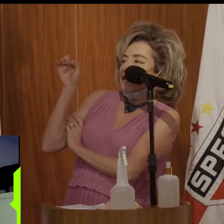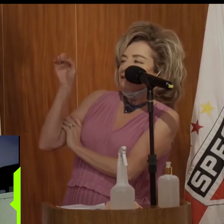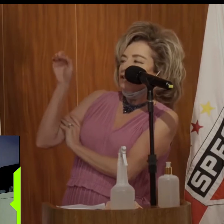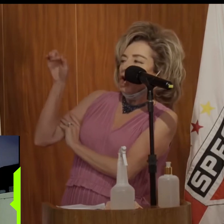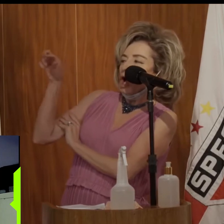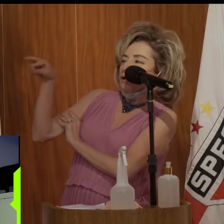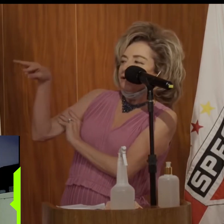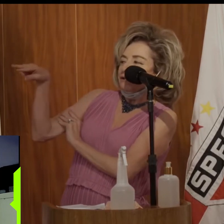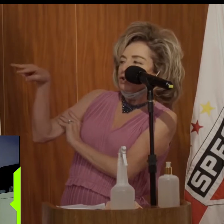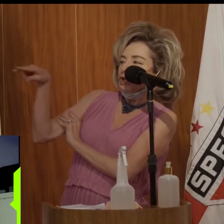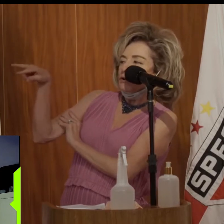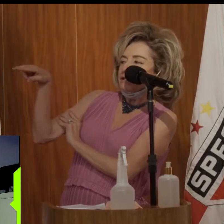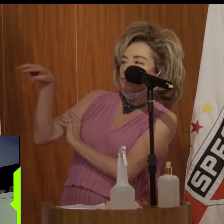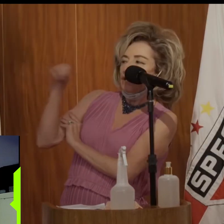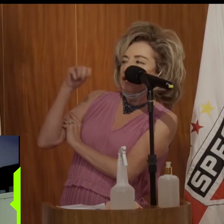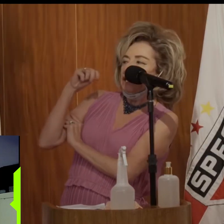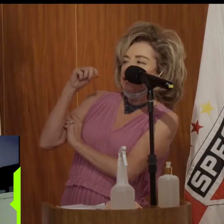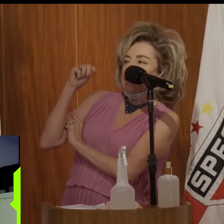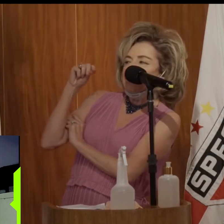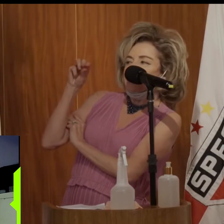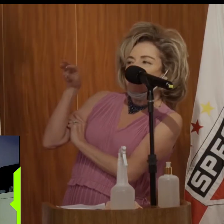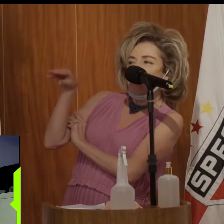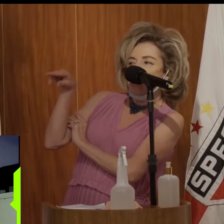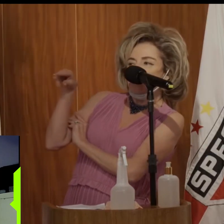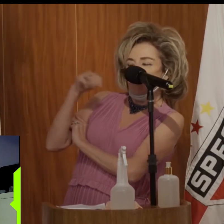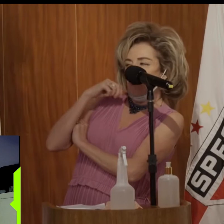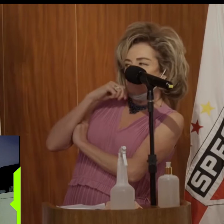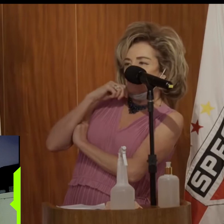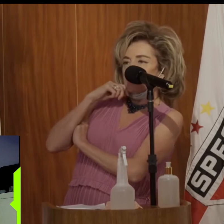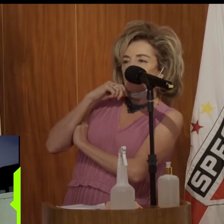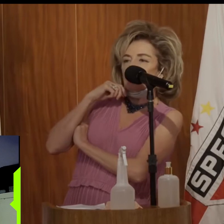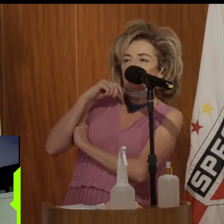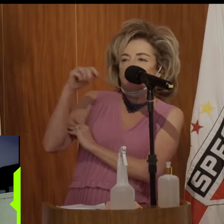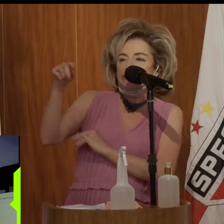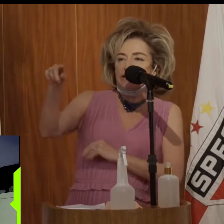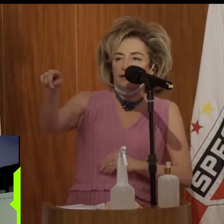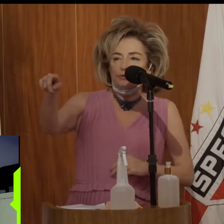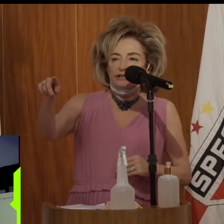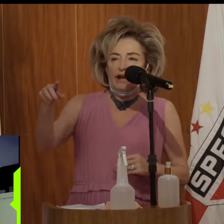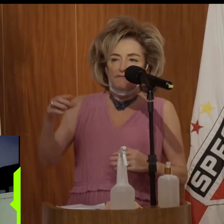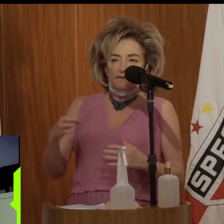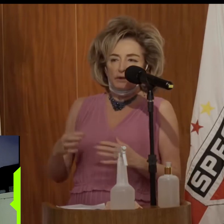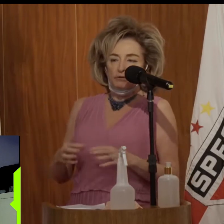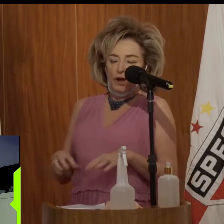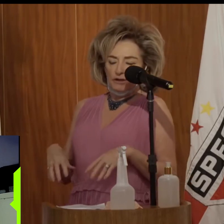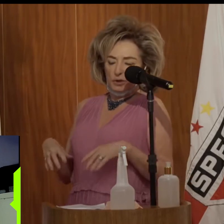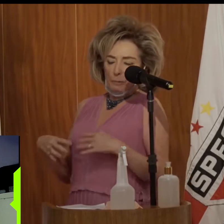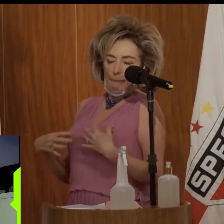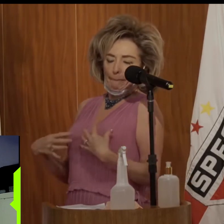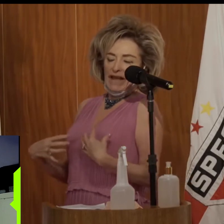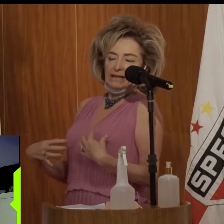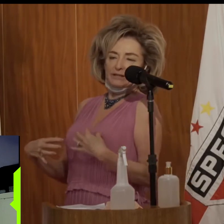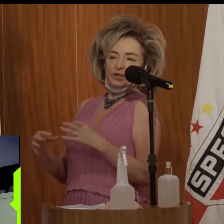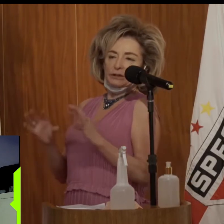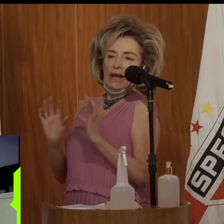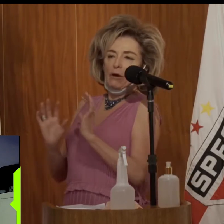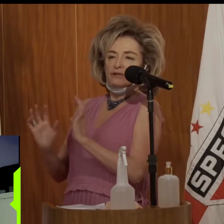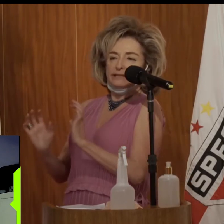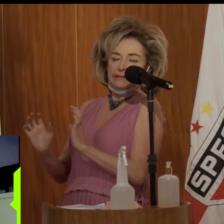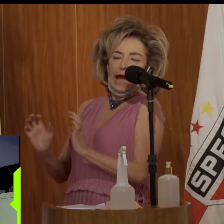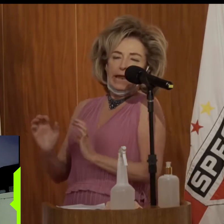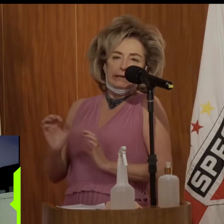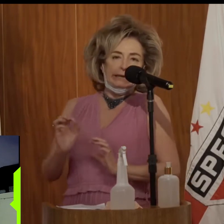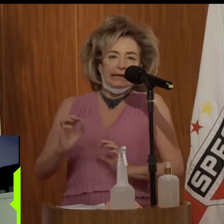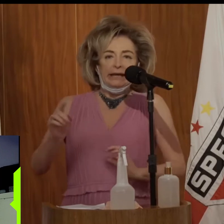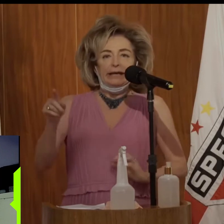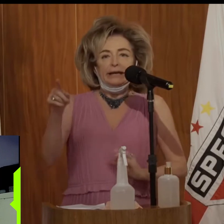Leandro duas meninas três para você conduzir o Davi o nosso personal